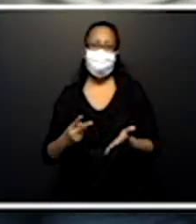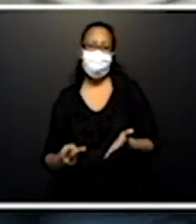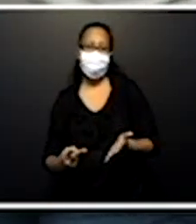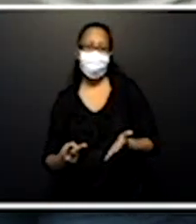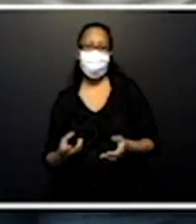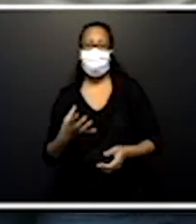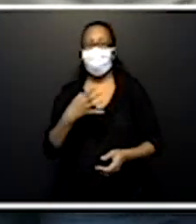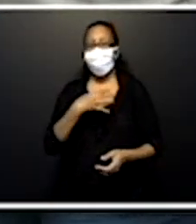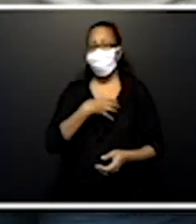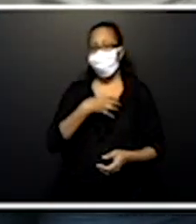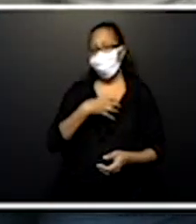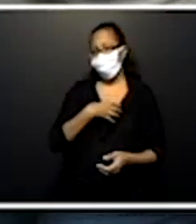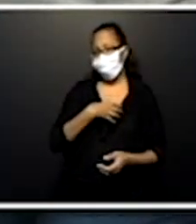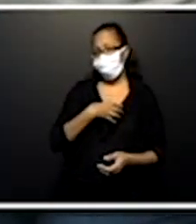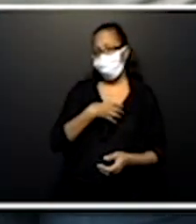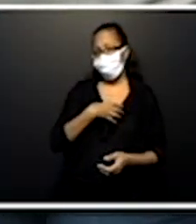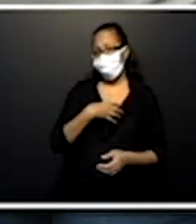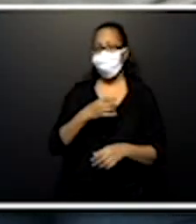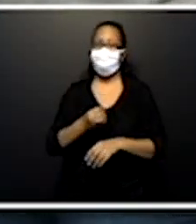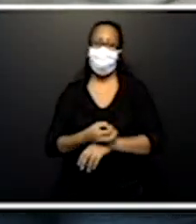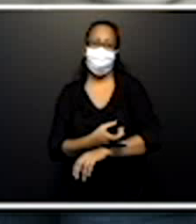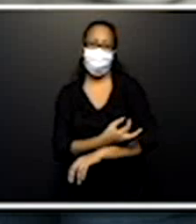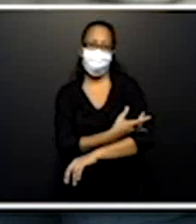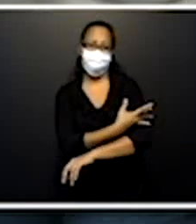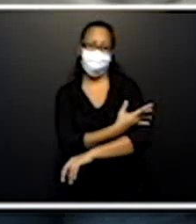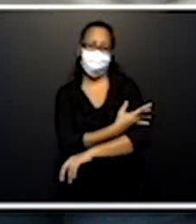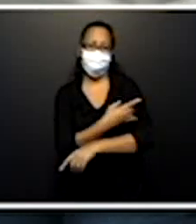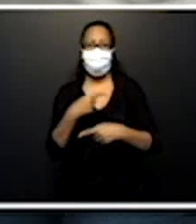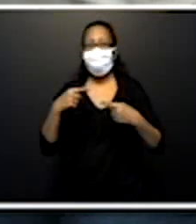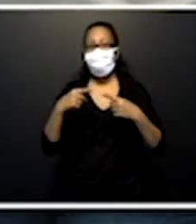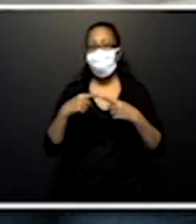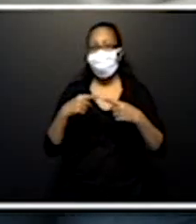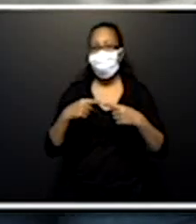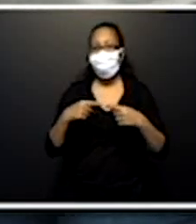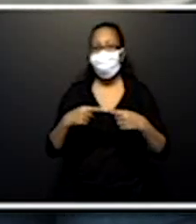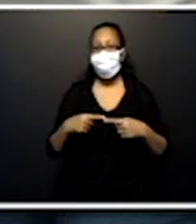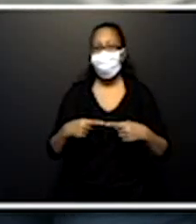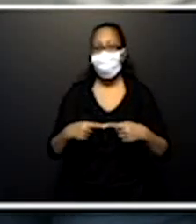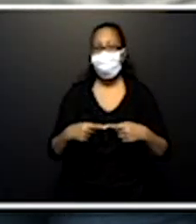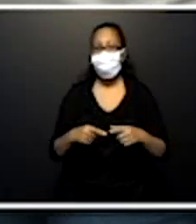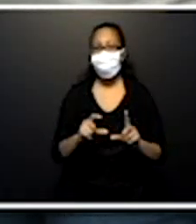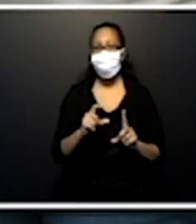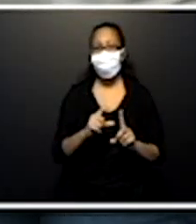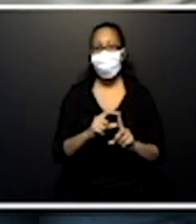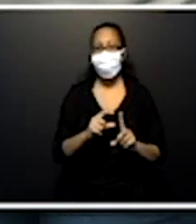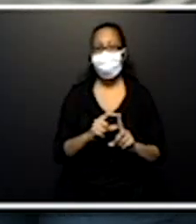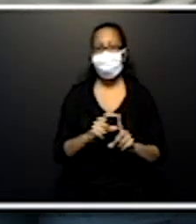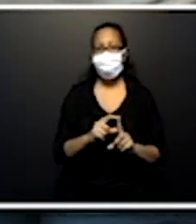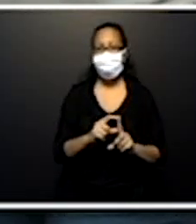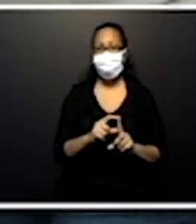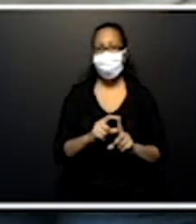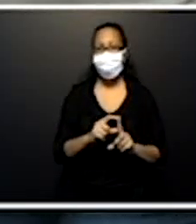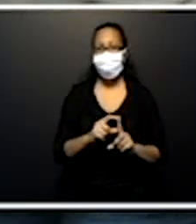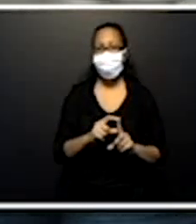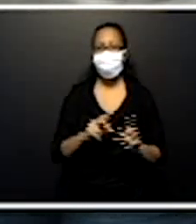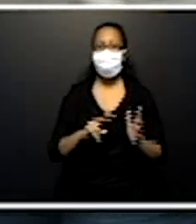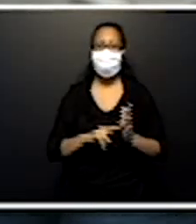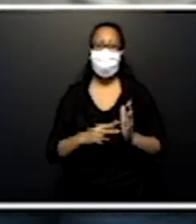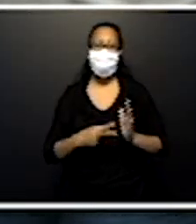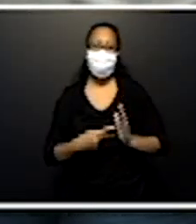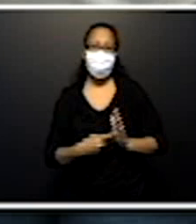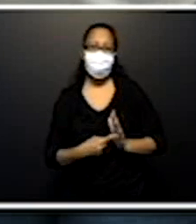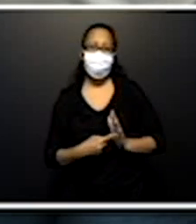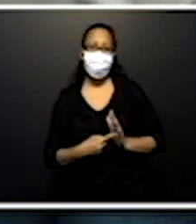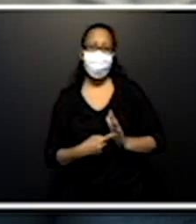sentimentos, com emoção. Ele faz uma combinação diferente de palavras. Ele tem um outro objetivo, que é de sensibilizar